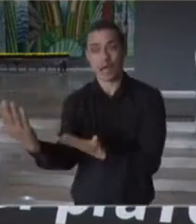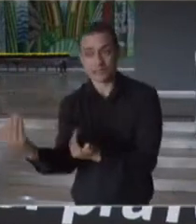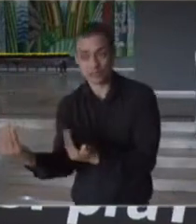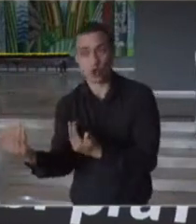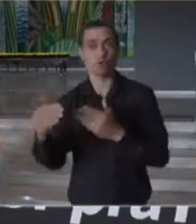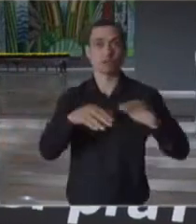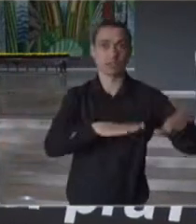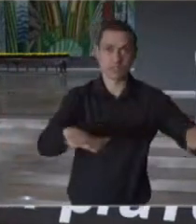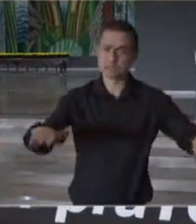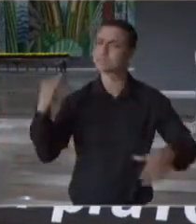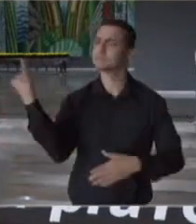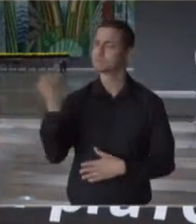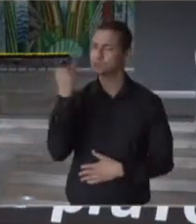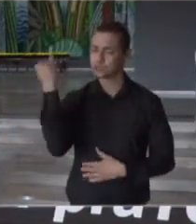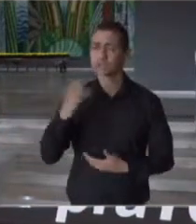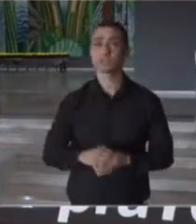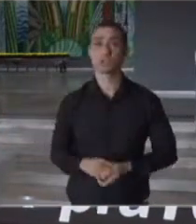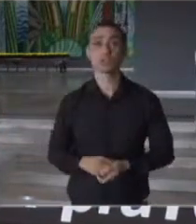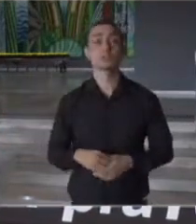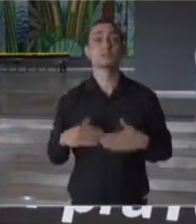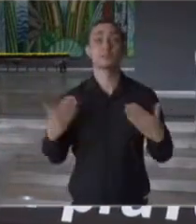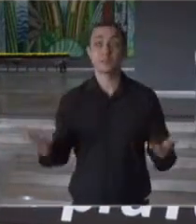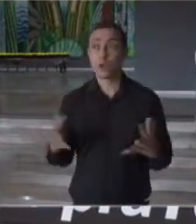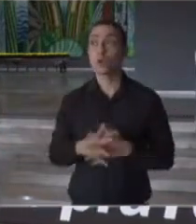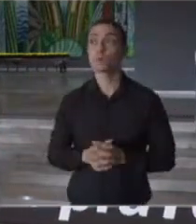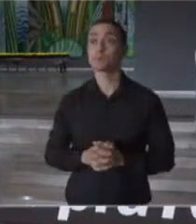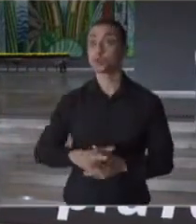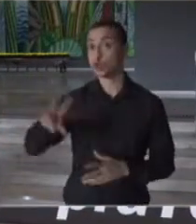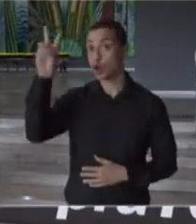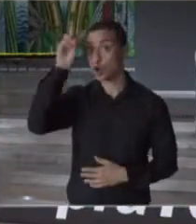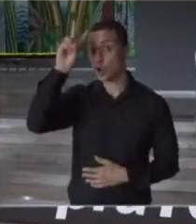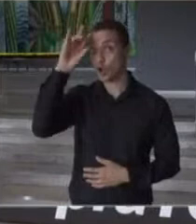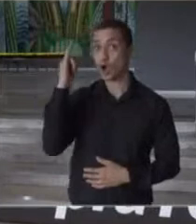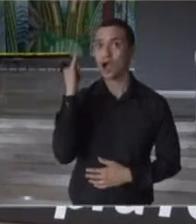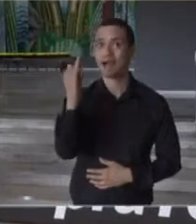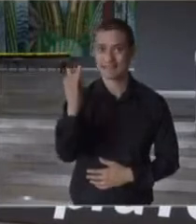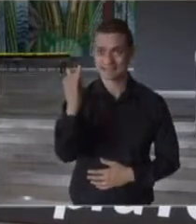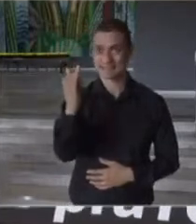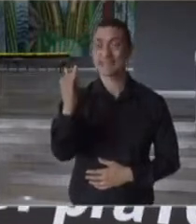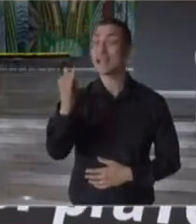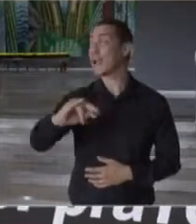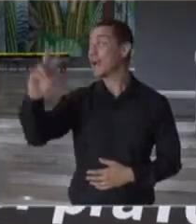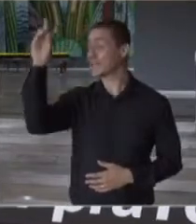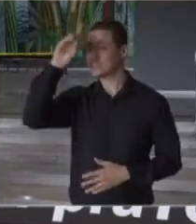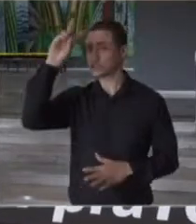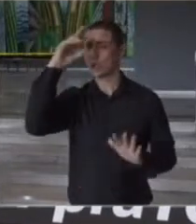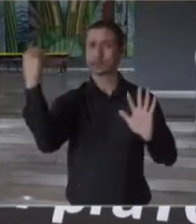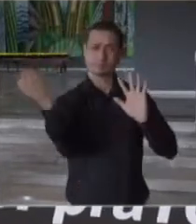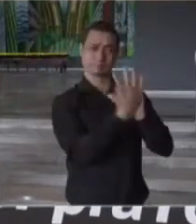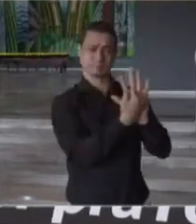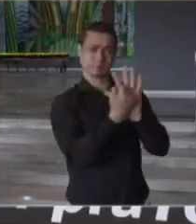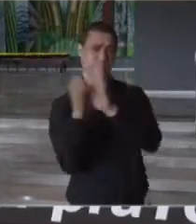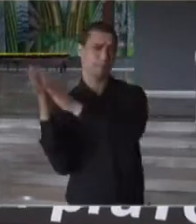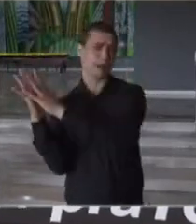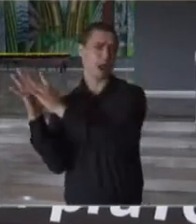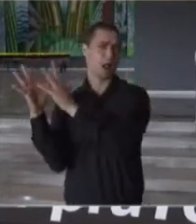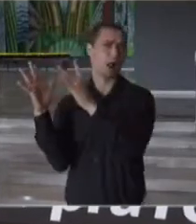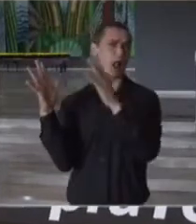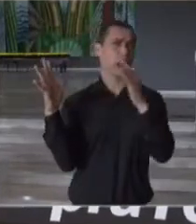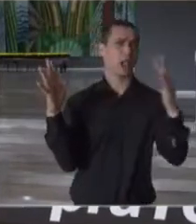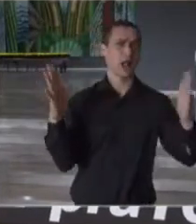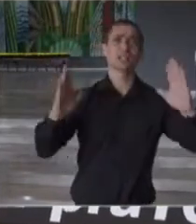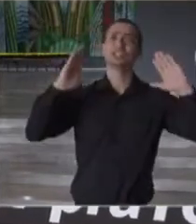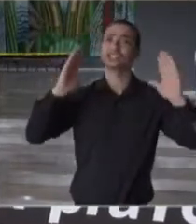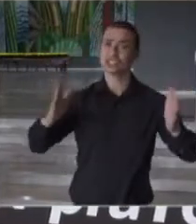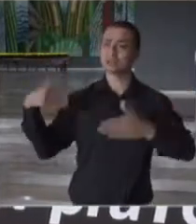fundamental. Pode passar. Eu queria lembrar a todos que essa é uma história já bastante longa dentro desse processo de